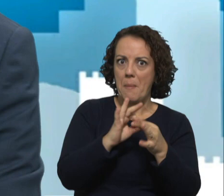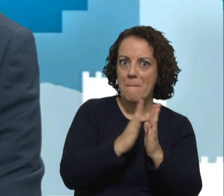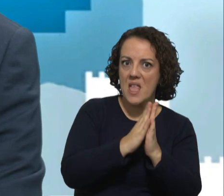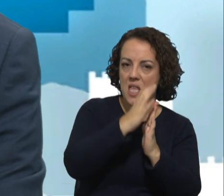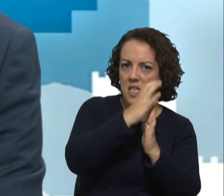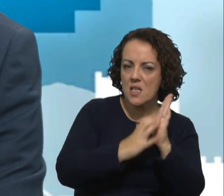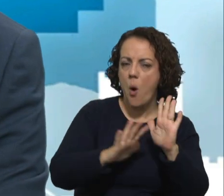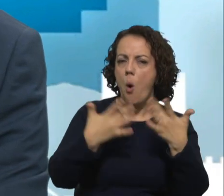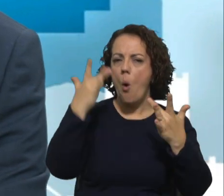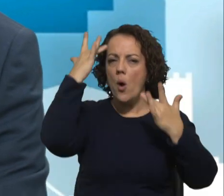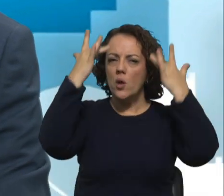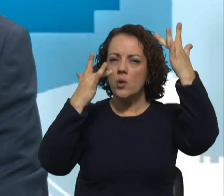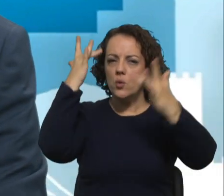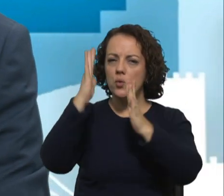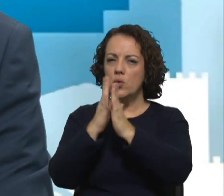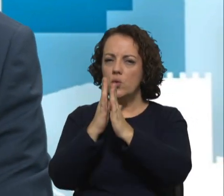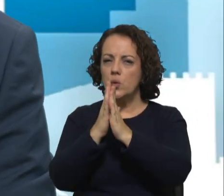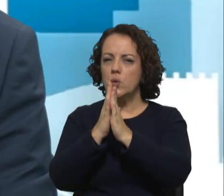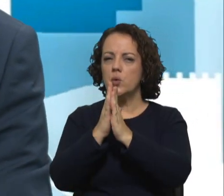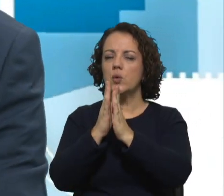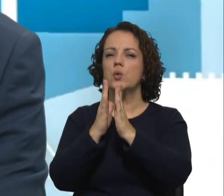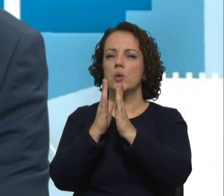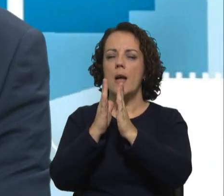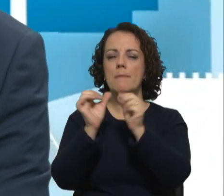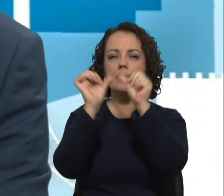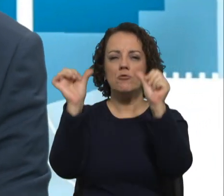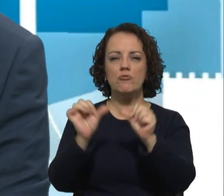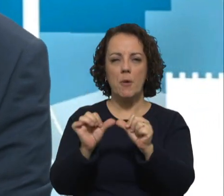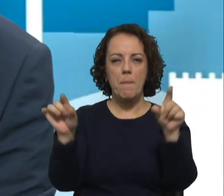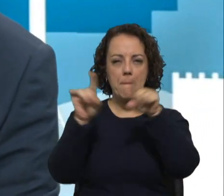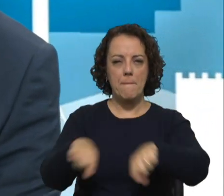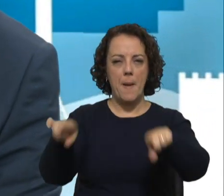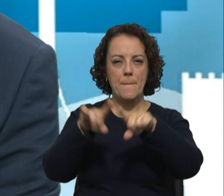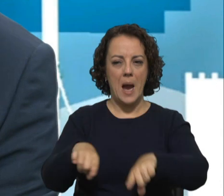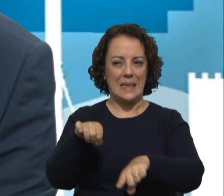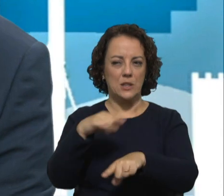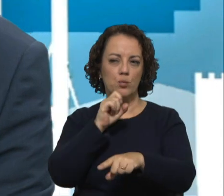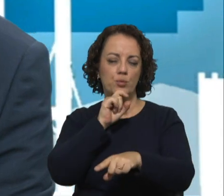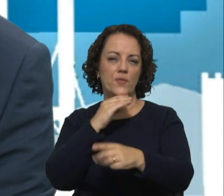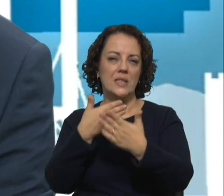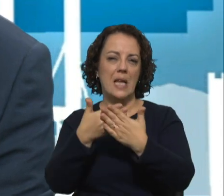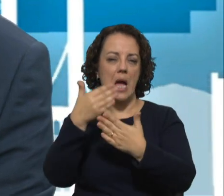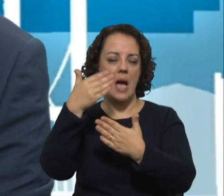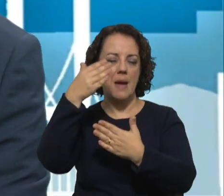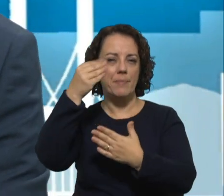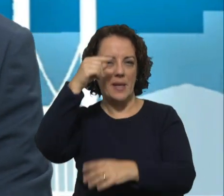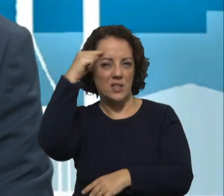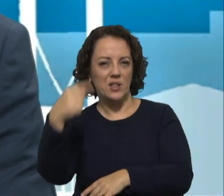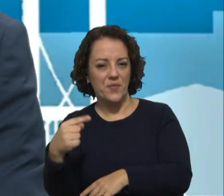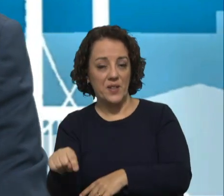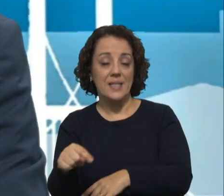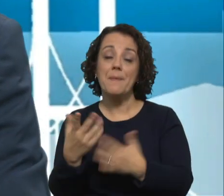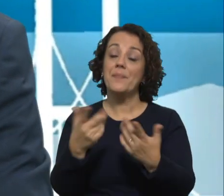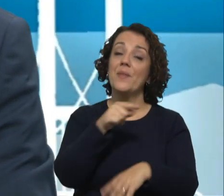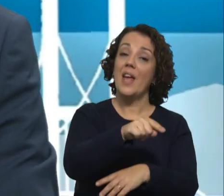teologia mais compacta, mais sistemática, talvez seja mais difícil. A Bíblia tem esta humildade